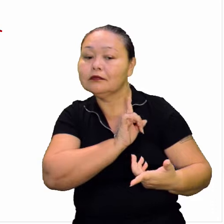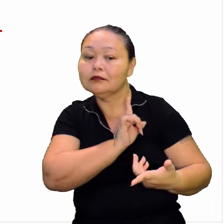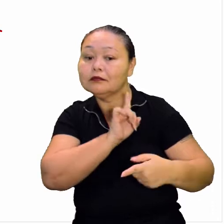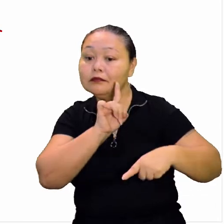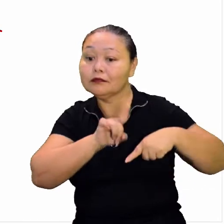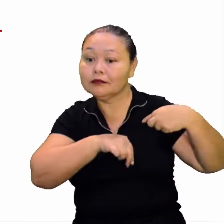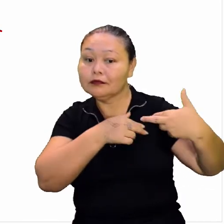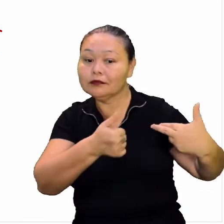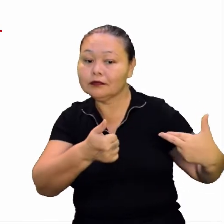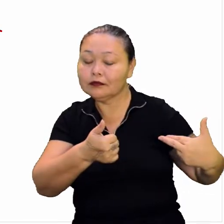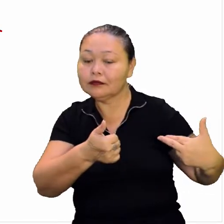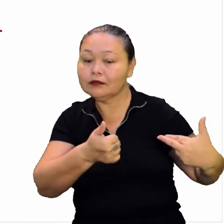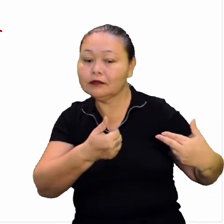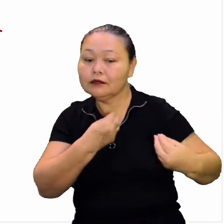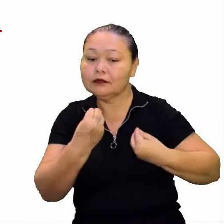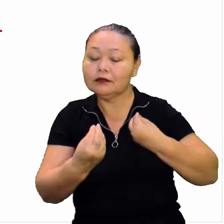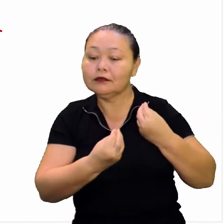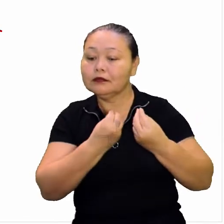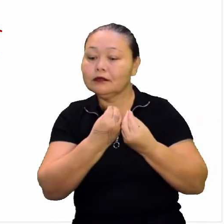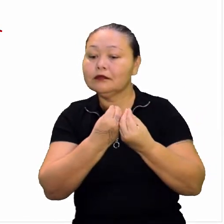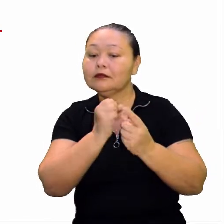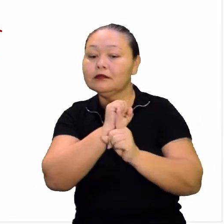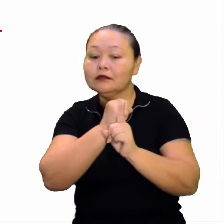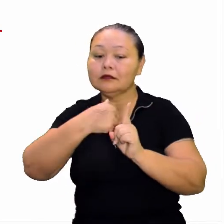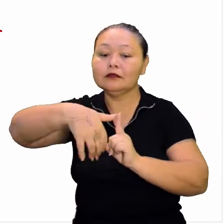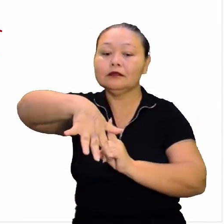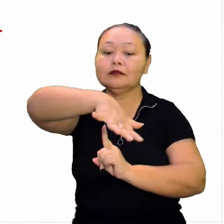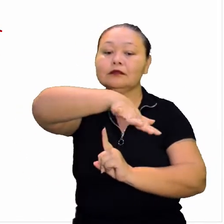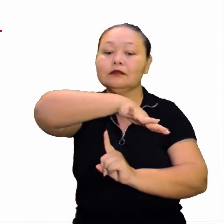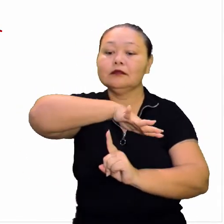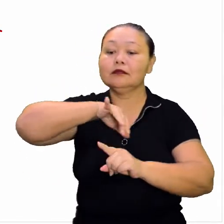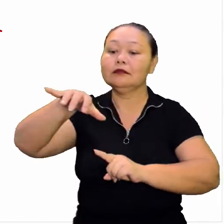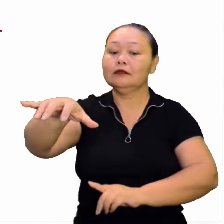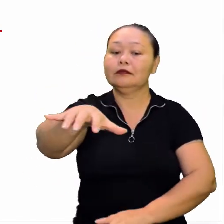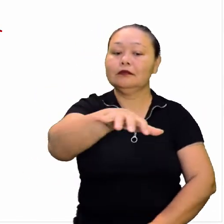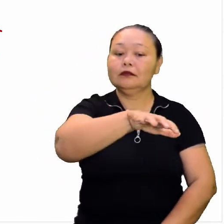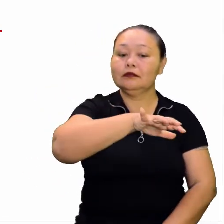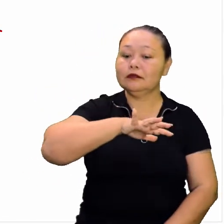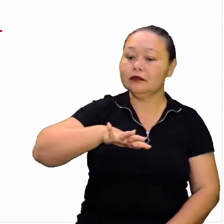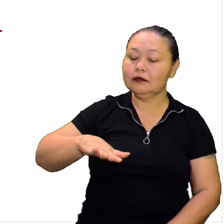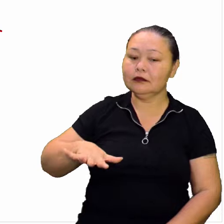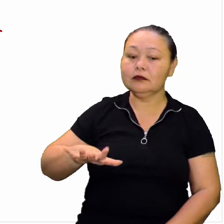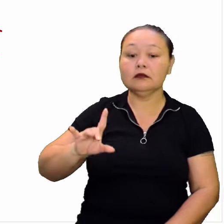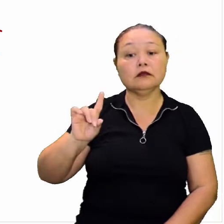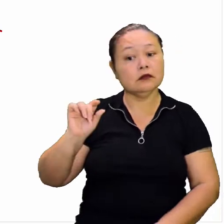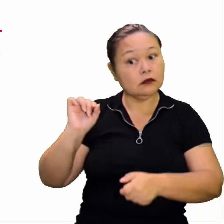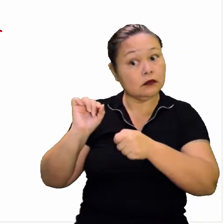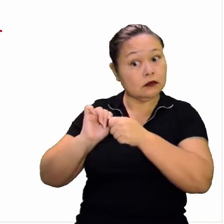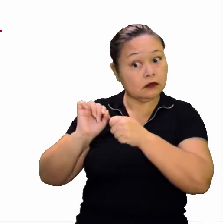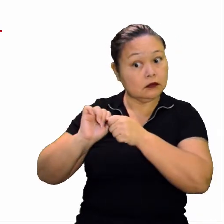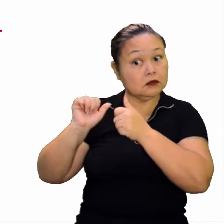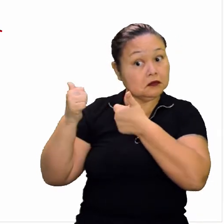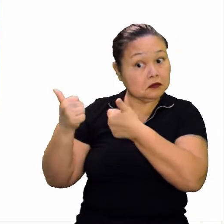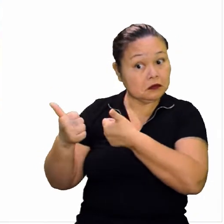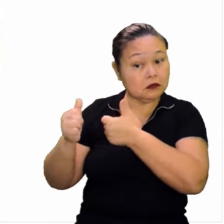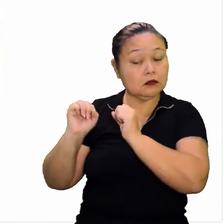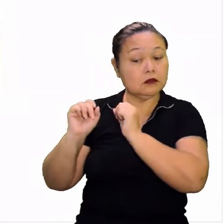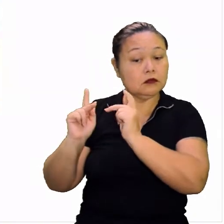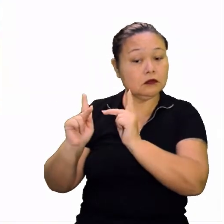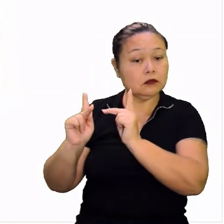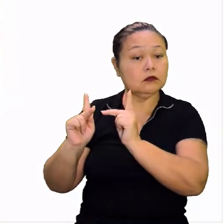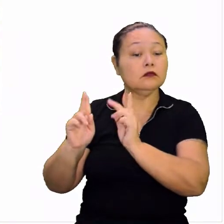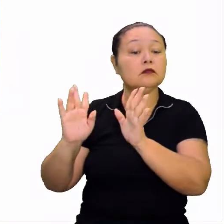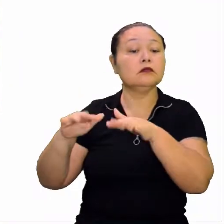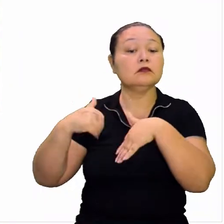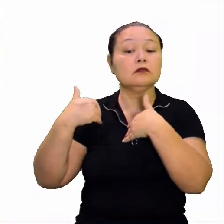e suas implicações socioespaciais. Feito isso, ok. Vamos lá,